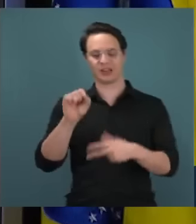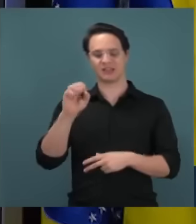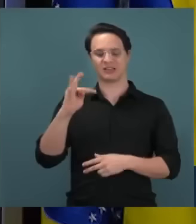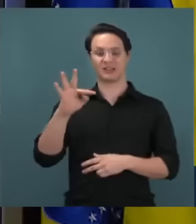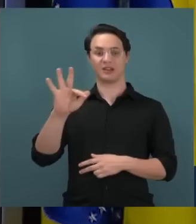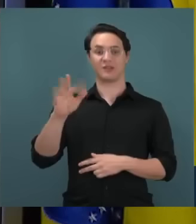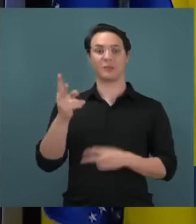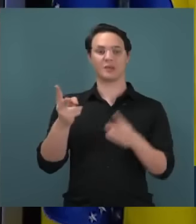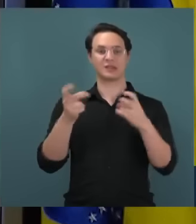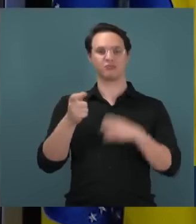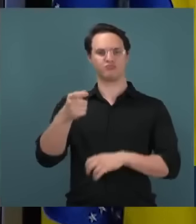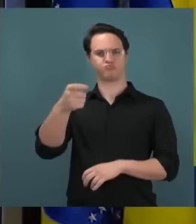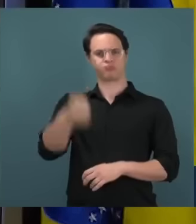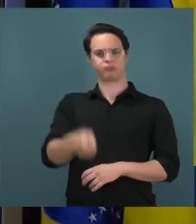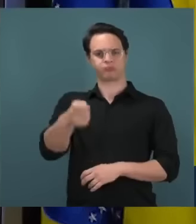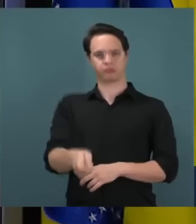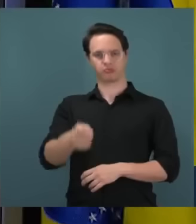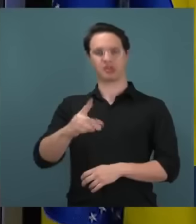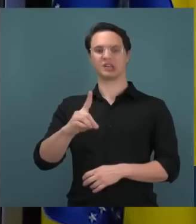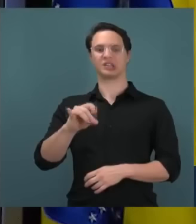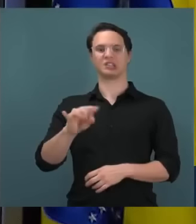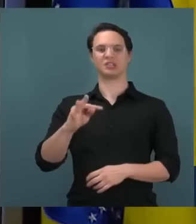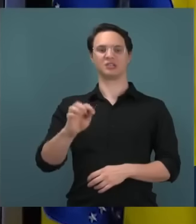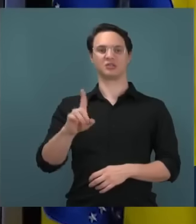regime ditatorial formado pelo